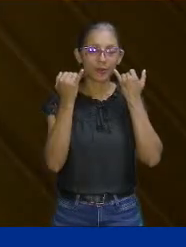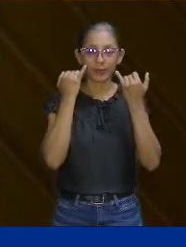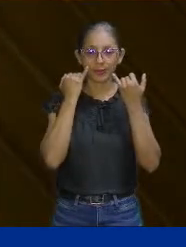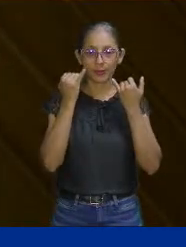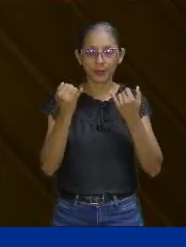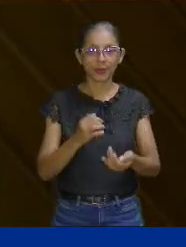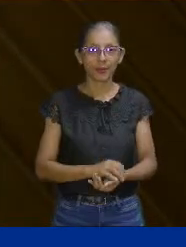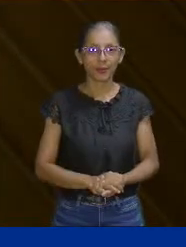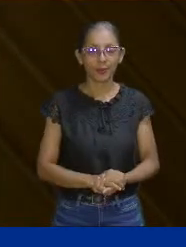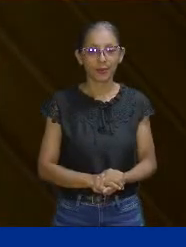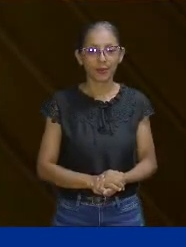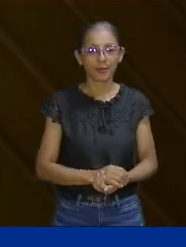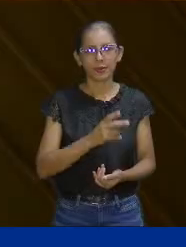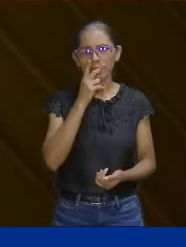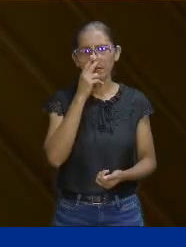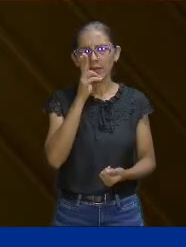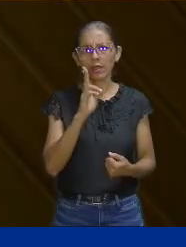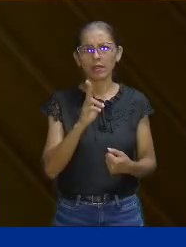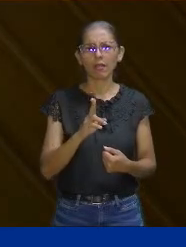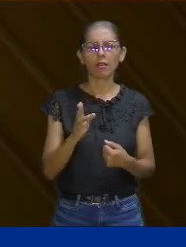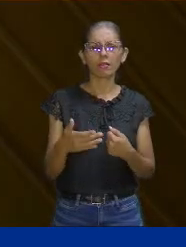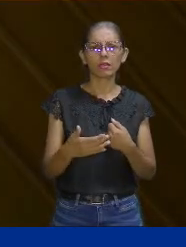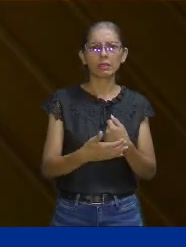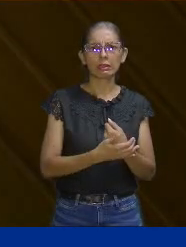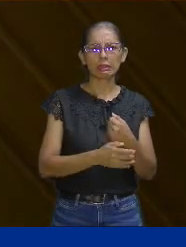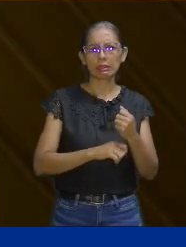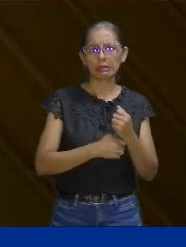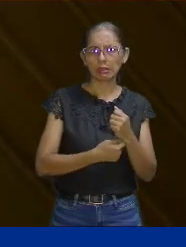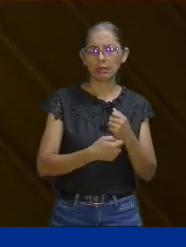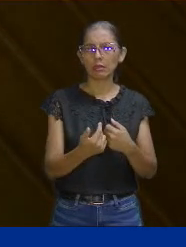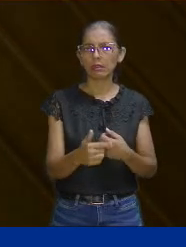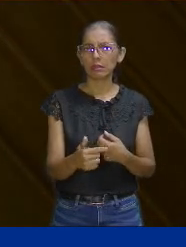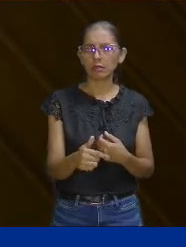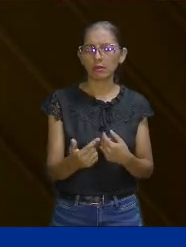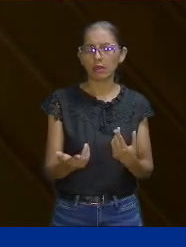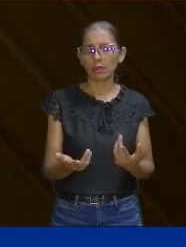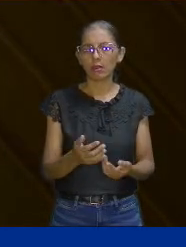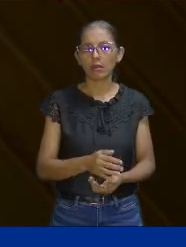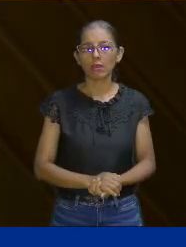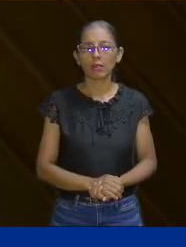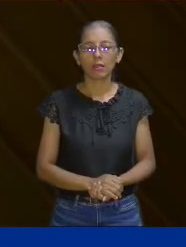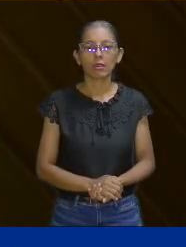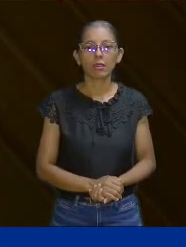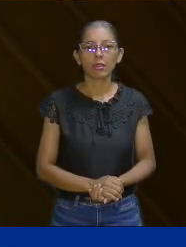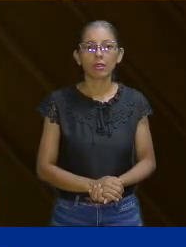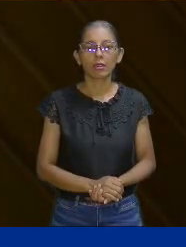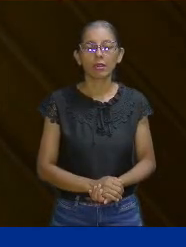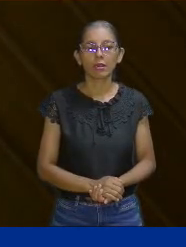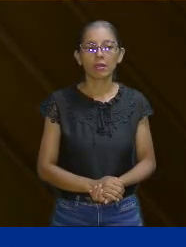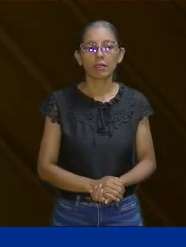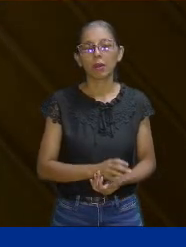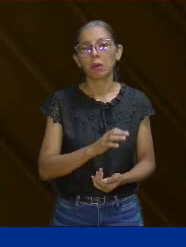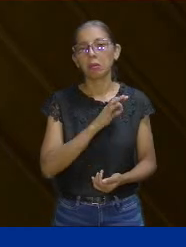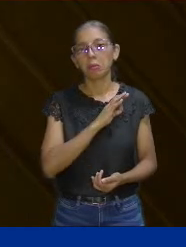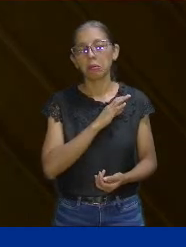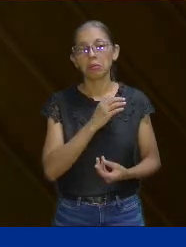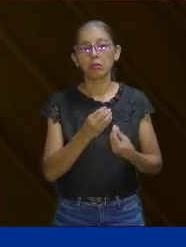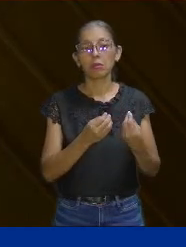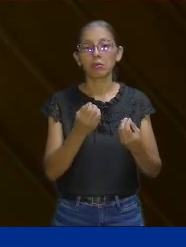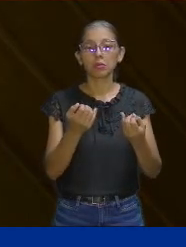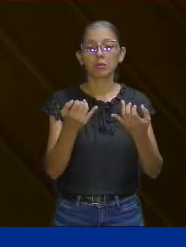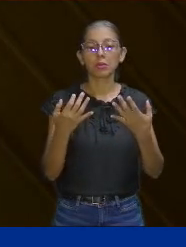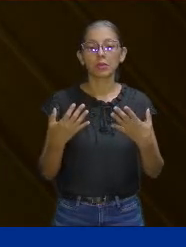né, como sigilosas ou reservadas. Então, a autoridade policial ela não tem como se valer desse fundamento para